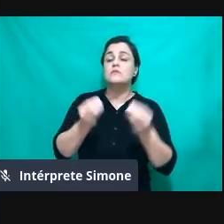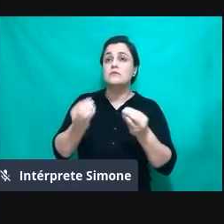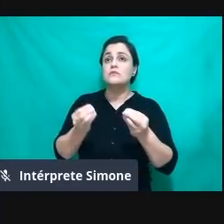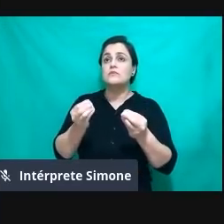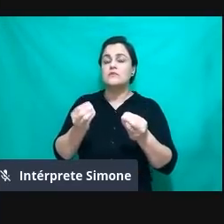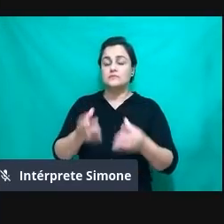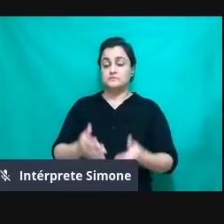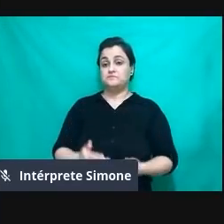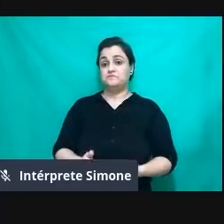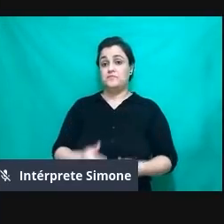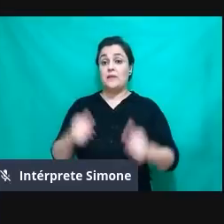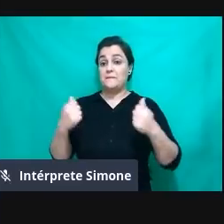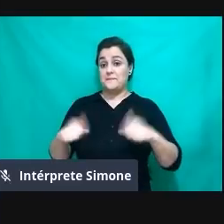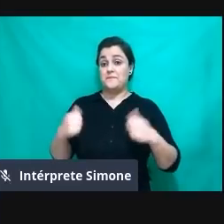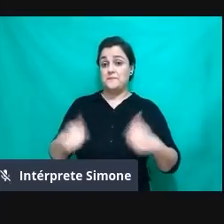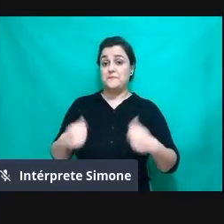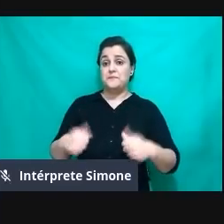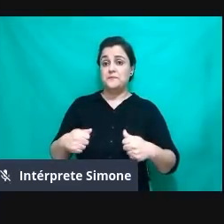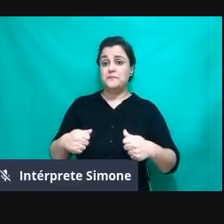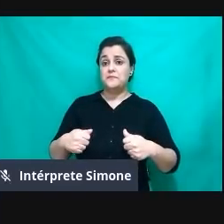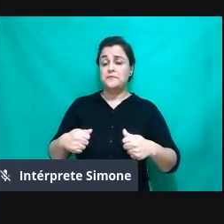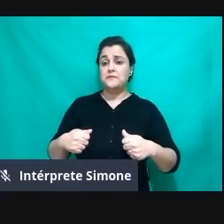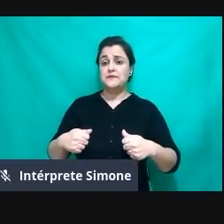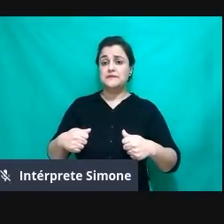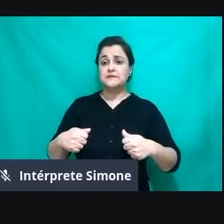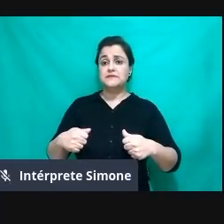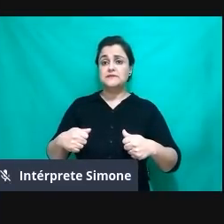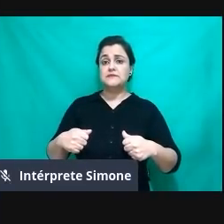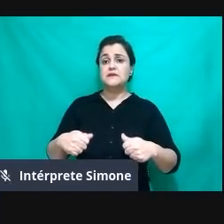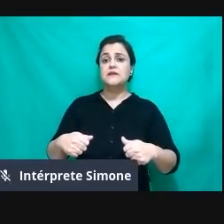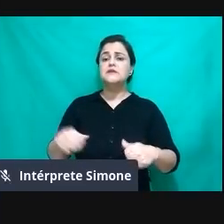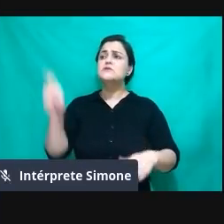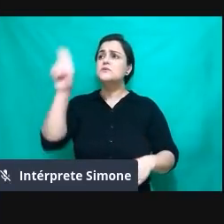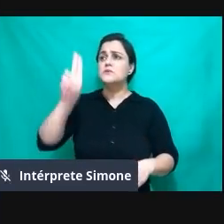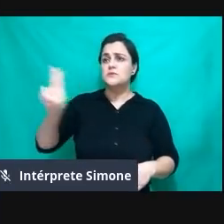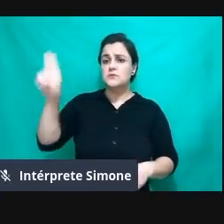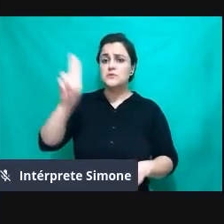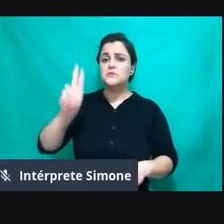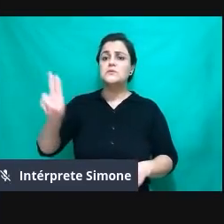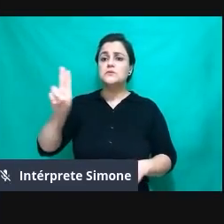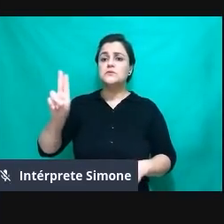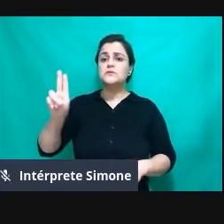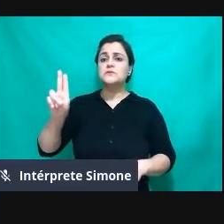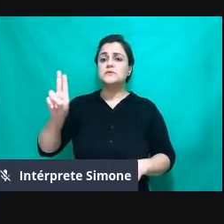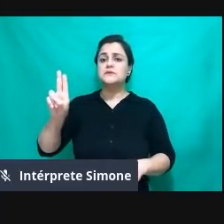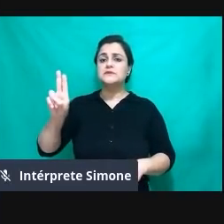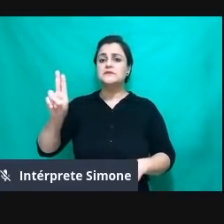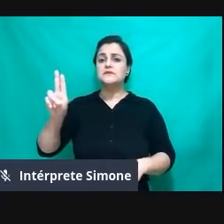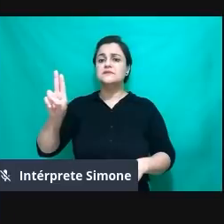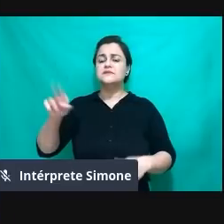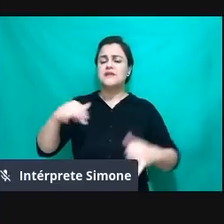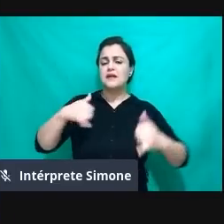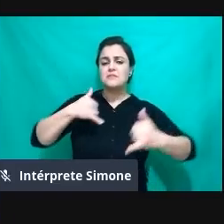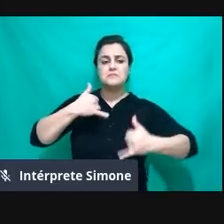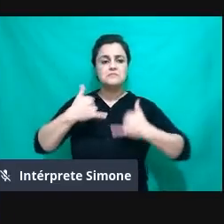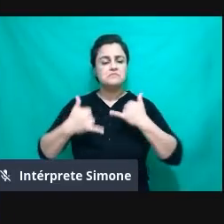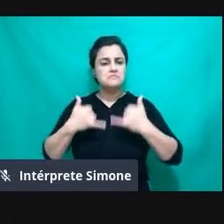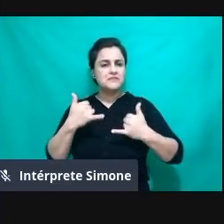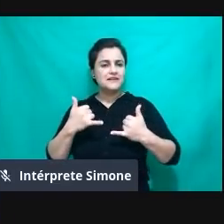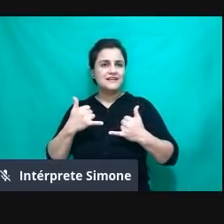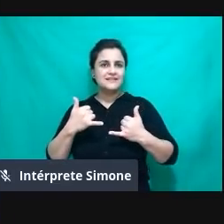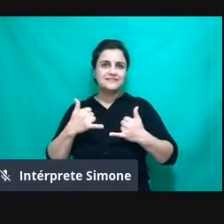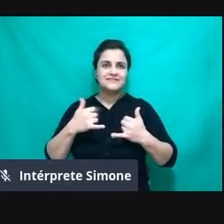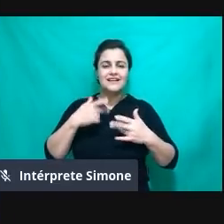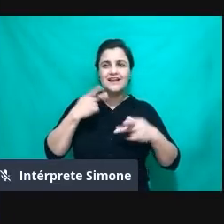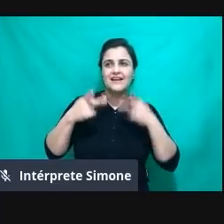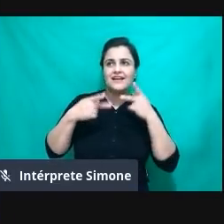nesse momento, ter em mente que eu posso, sim, utilizar uma forma lúdica para passar esse conhecimento para o meu aluno,